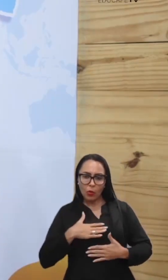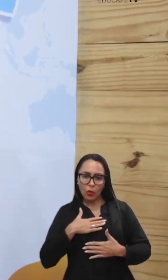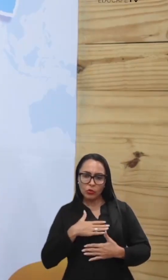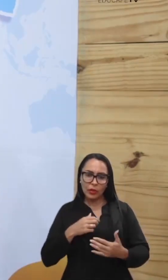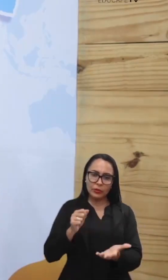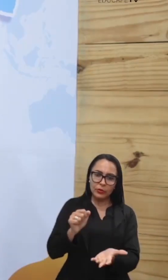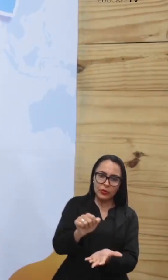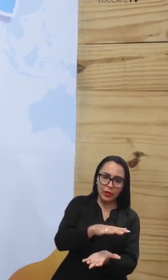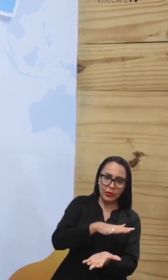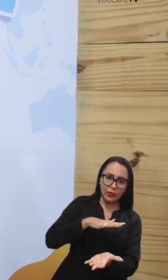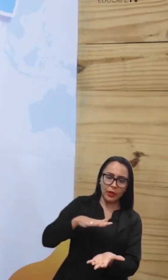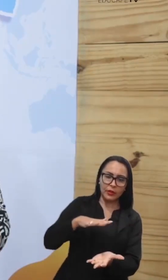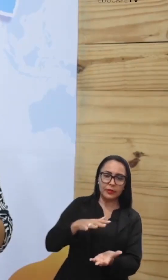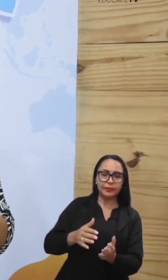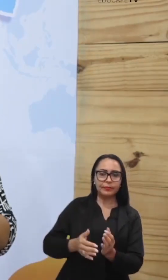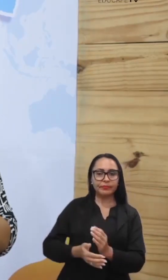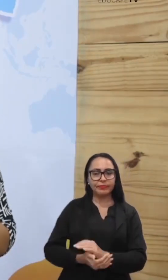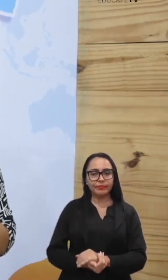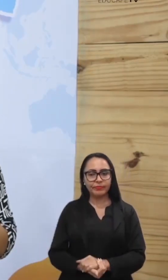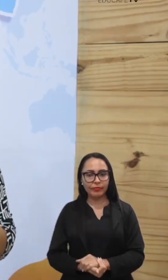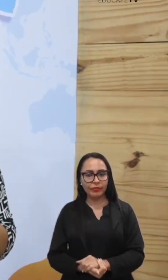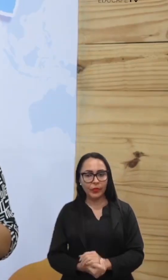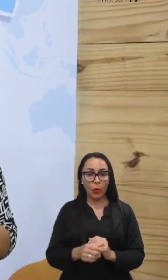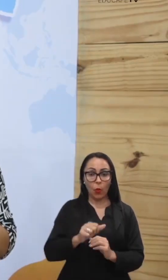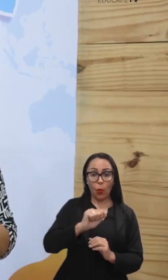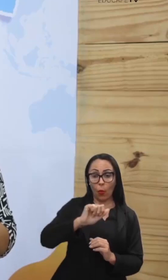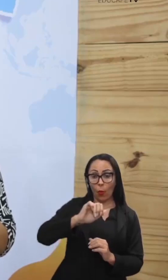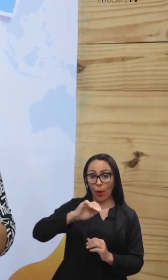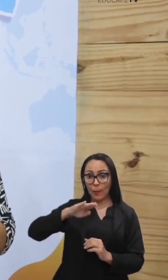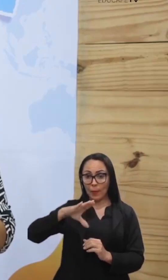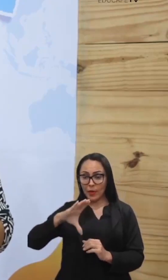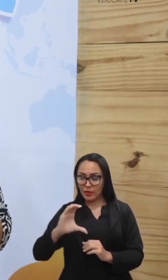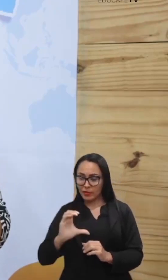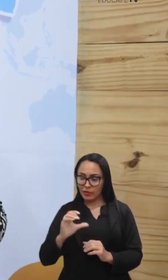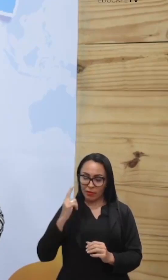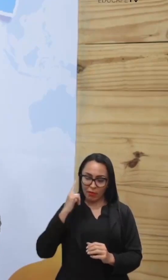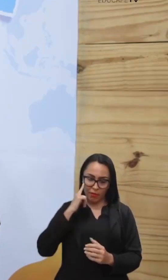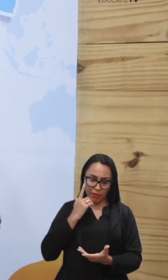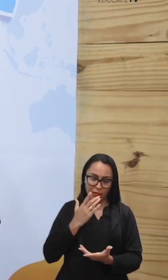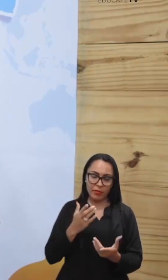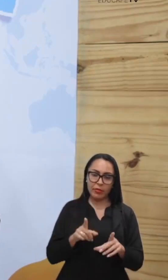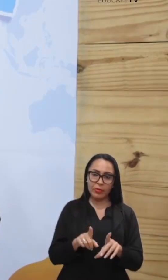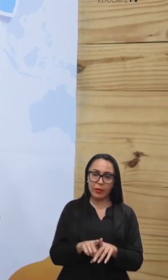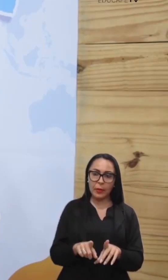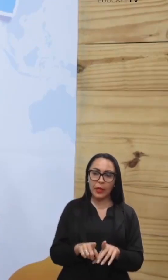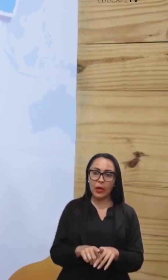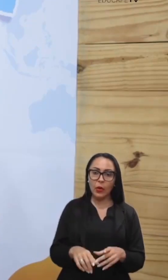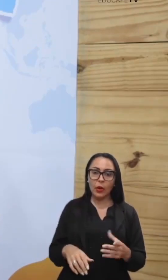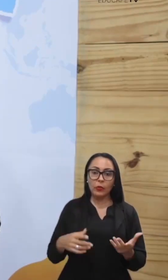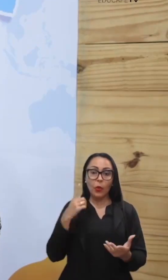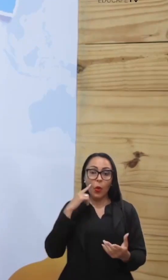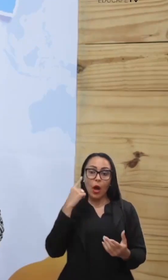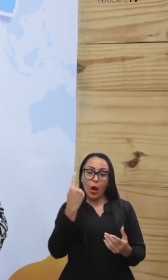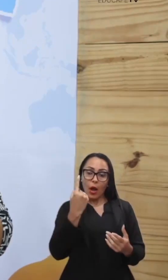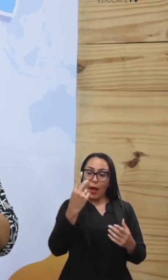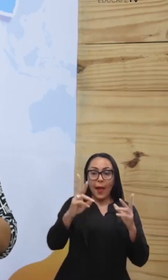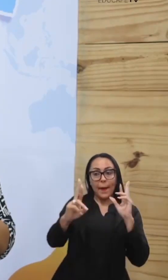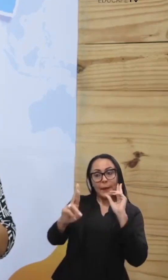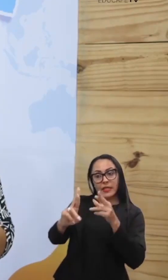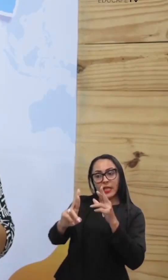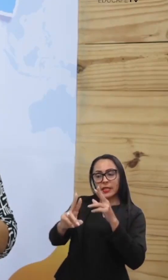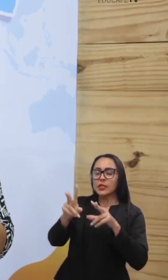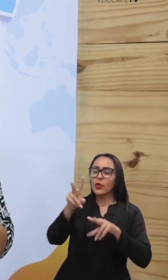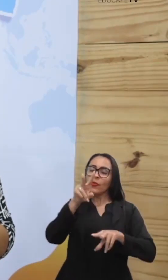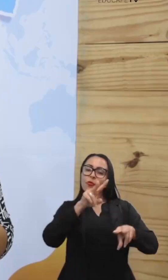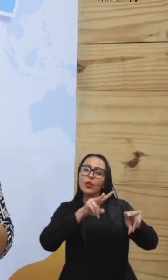sinais. O alfabeto da escrita de sinais, só que ele deve a uma representação visual